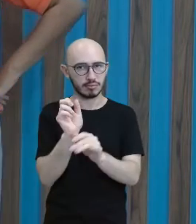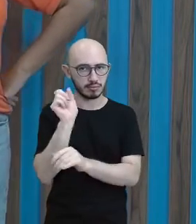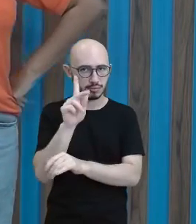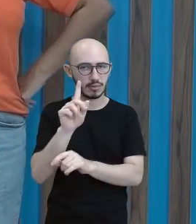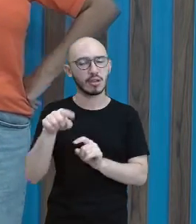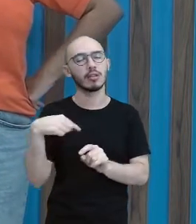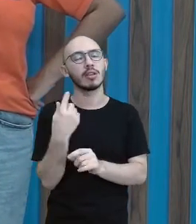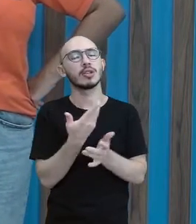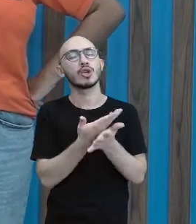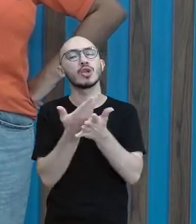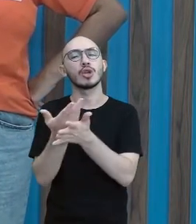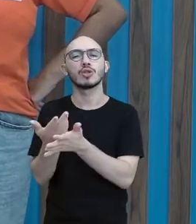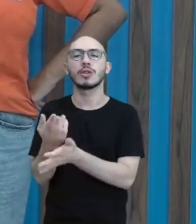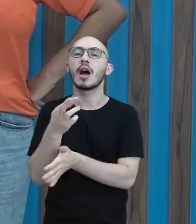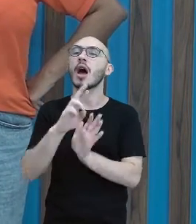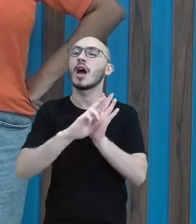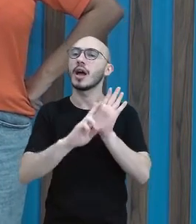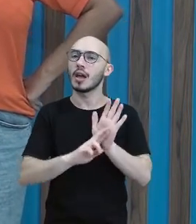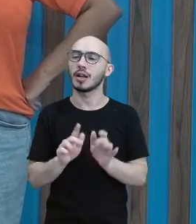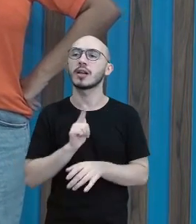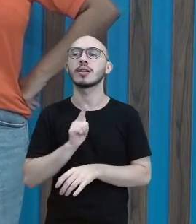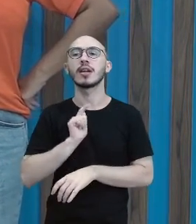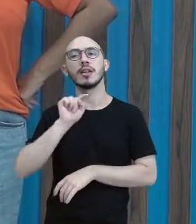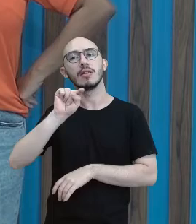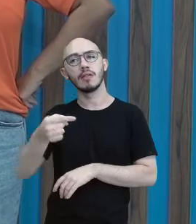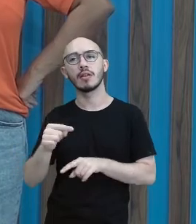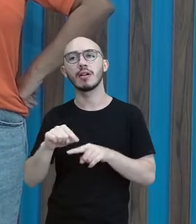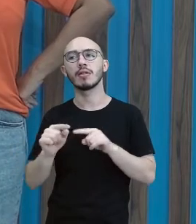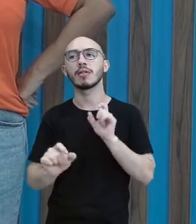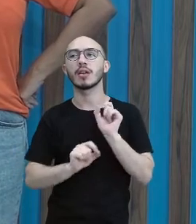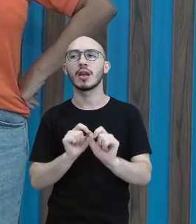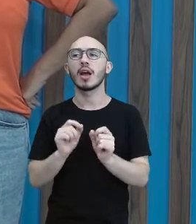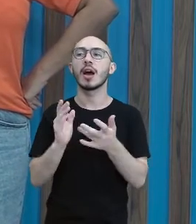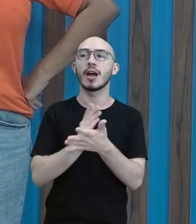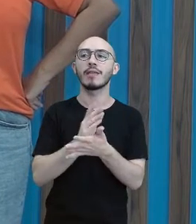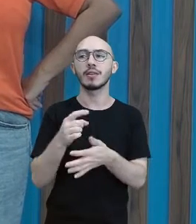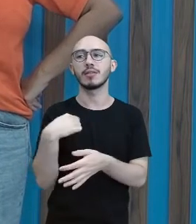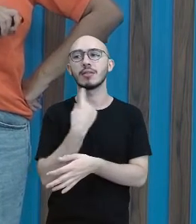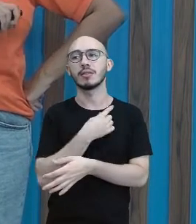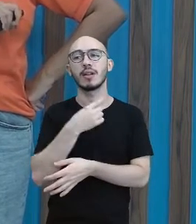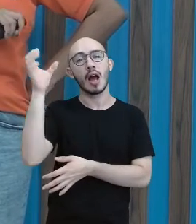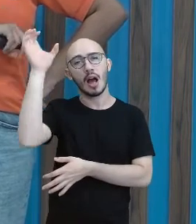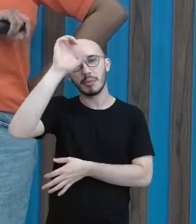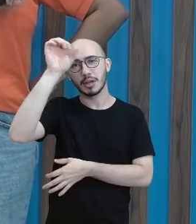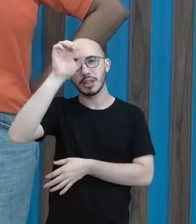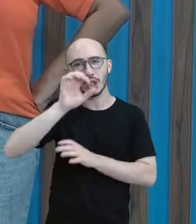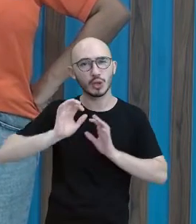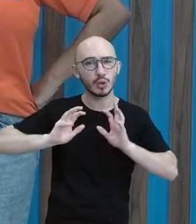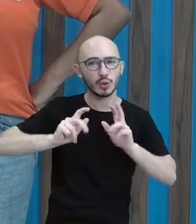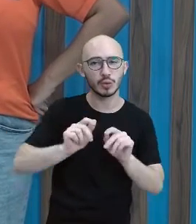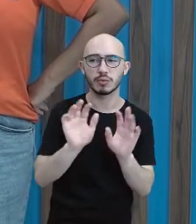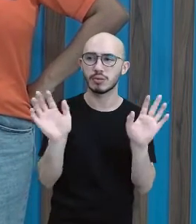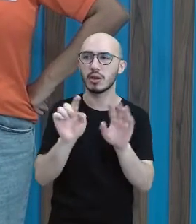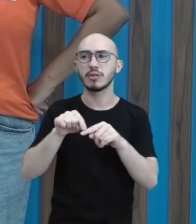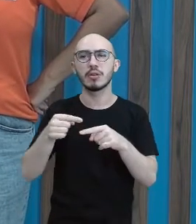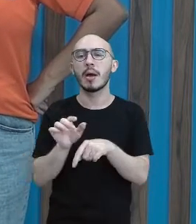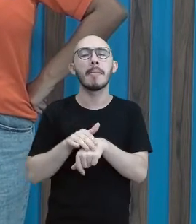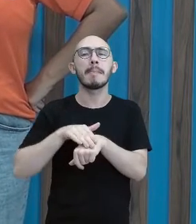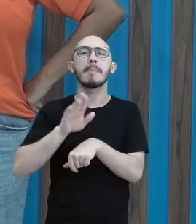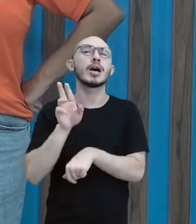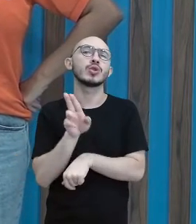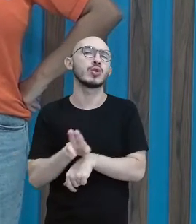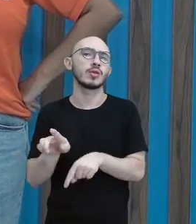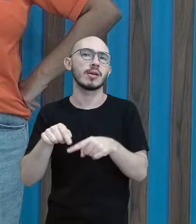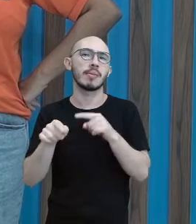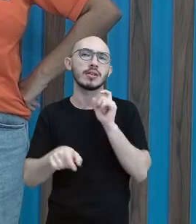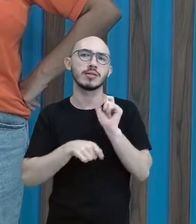ver várias regras de vírgula. E eu sempre digo que, às vezes, a gente não precisa aprender todas. A gente pode aprender o que a gente mais usa.